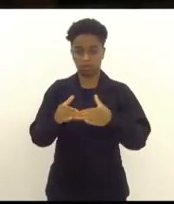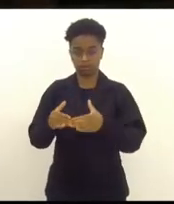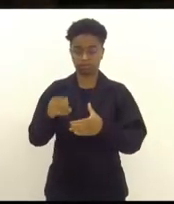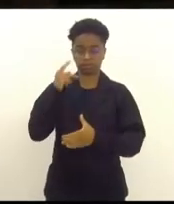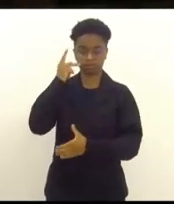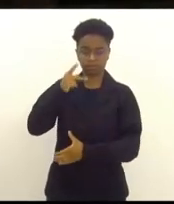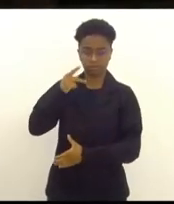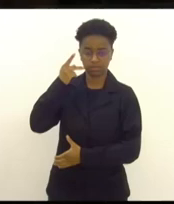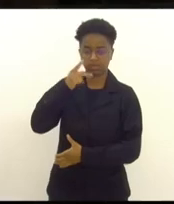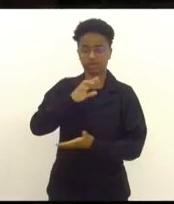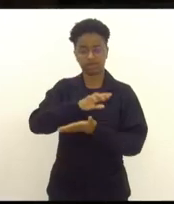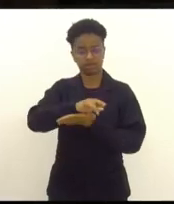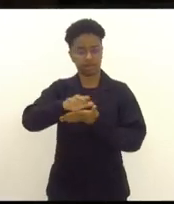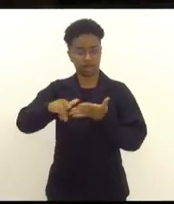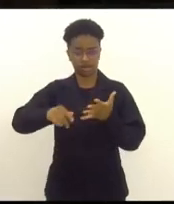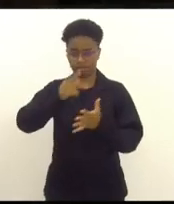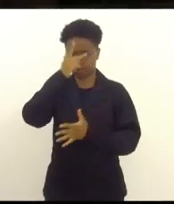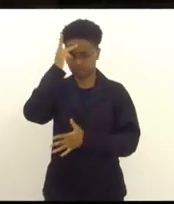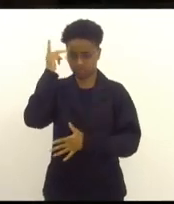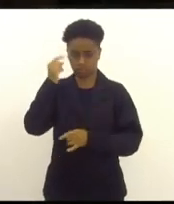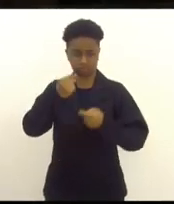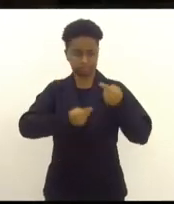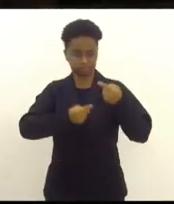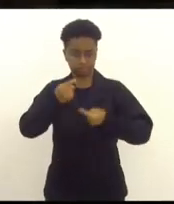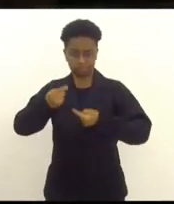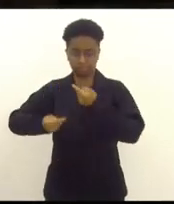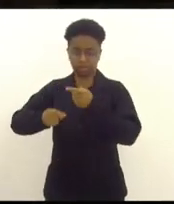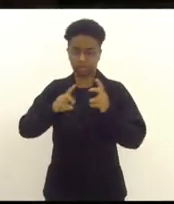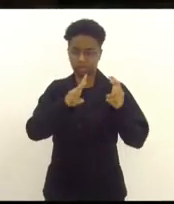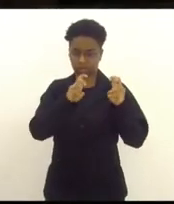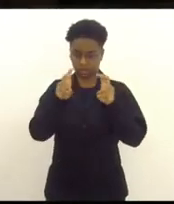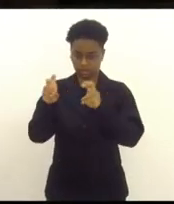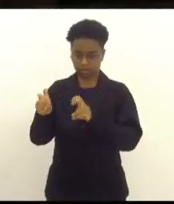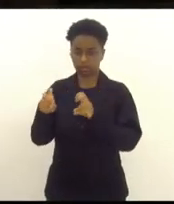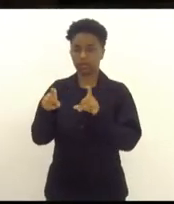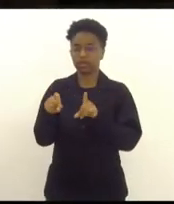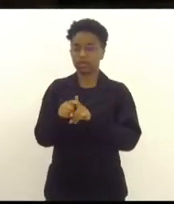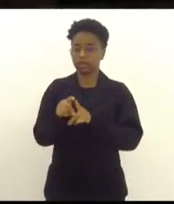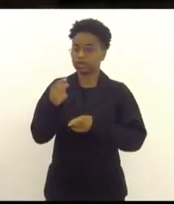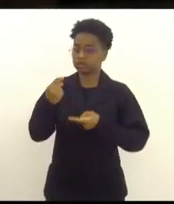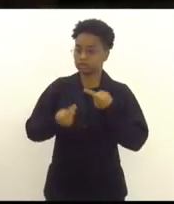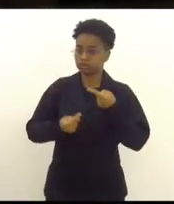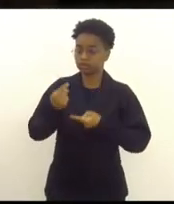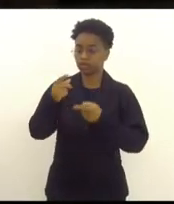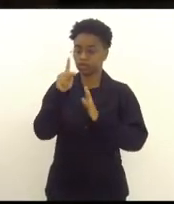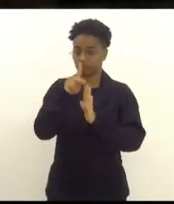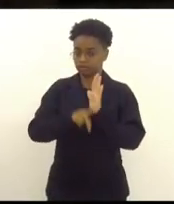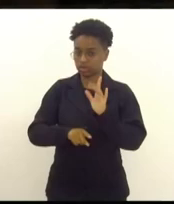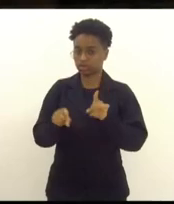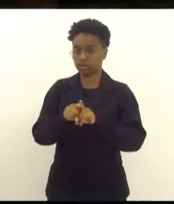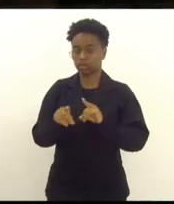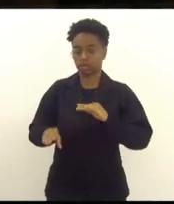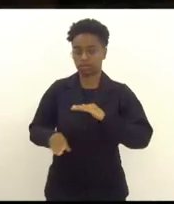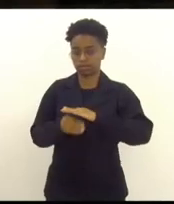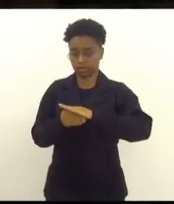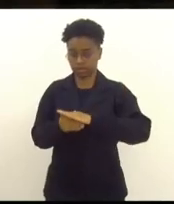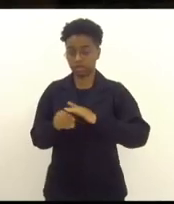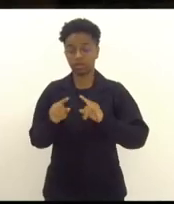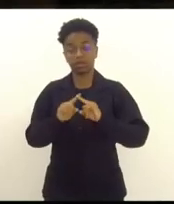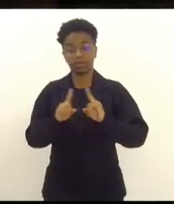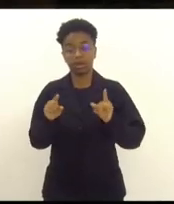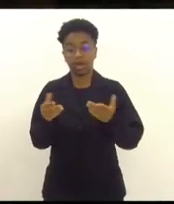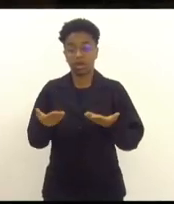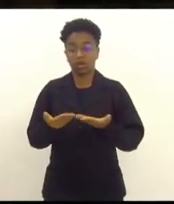parlamentares etc para debater esse tema e debater o projeto surgimentos e agora